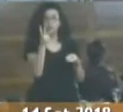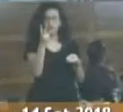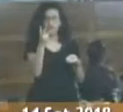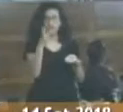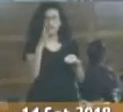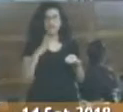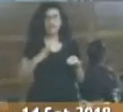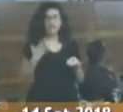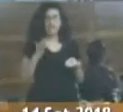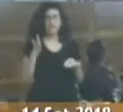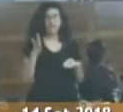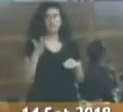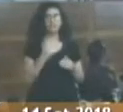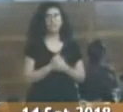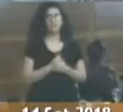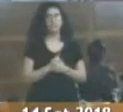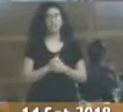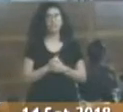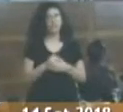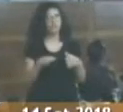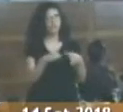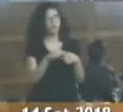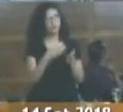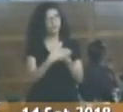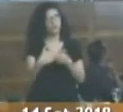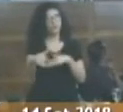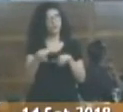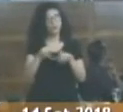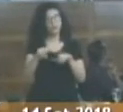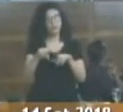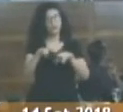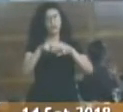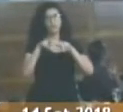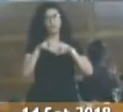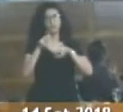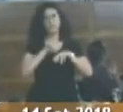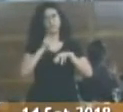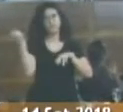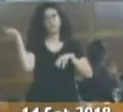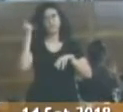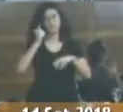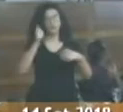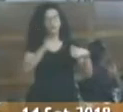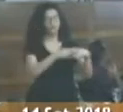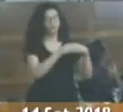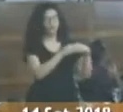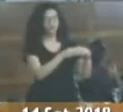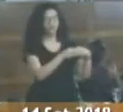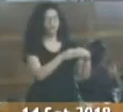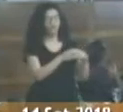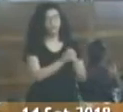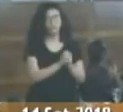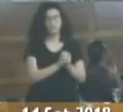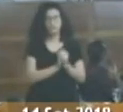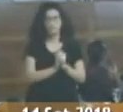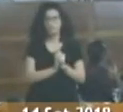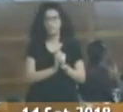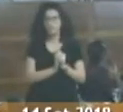Então, resolveu trabalhar o Instituto em cima da recuperação dessa espécie. E, a partir de